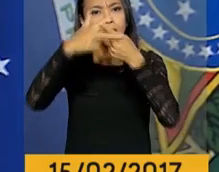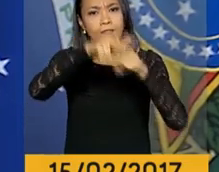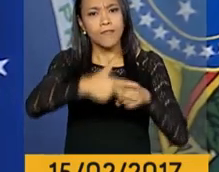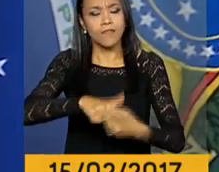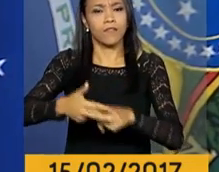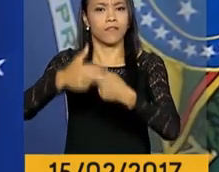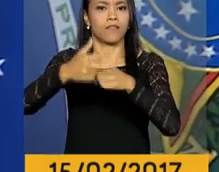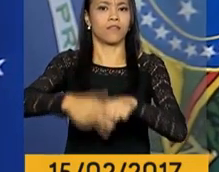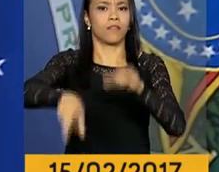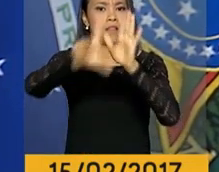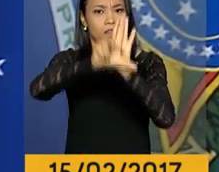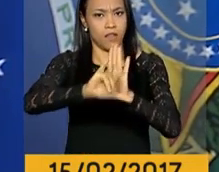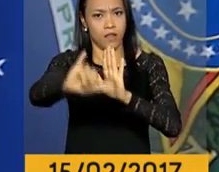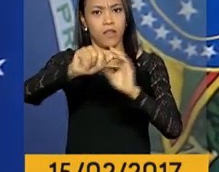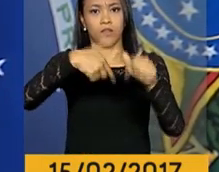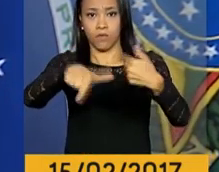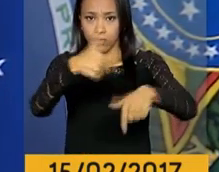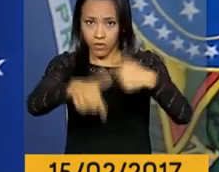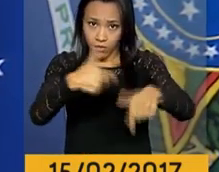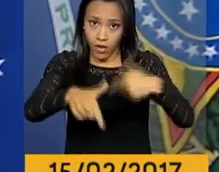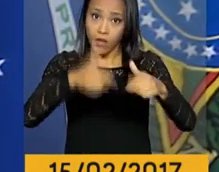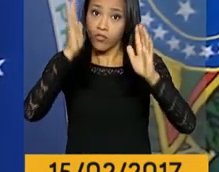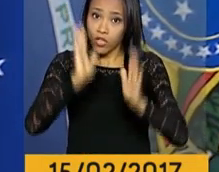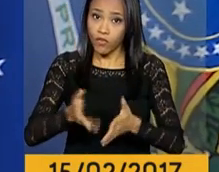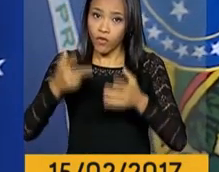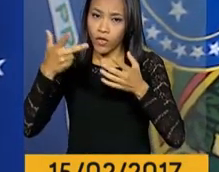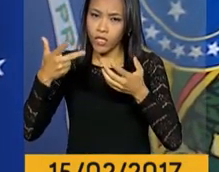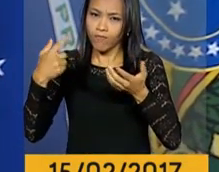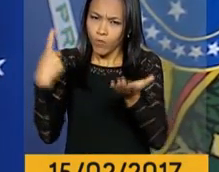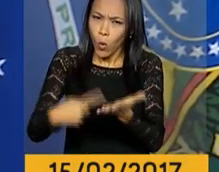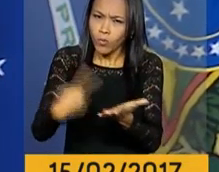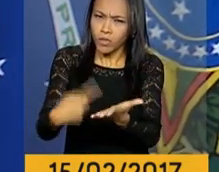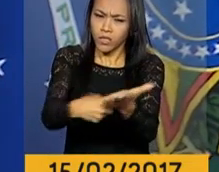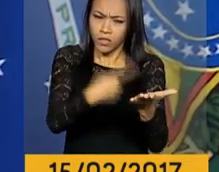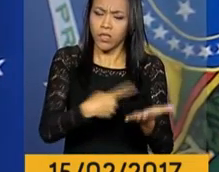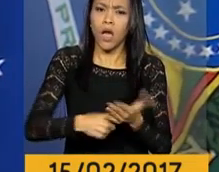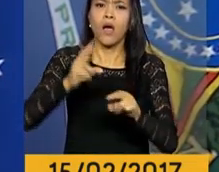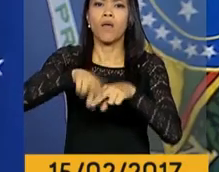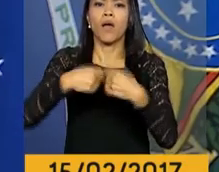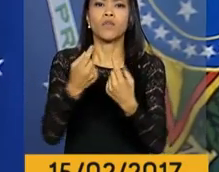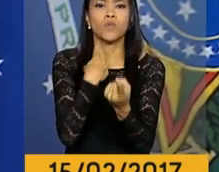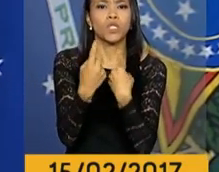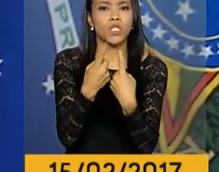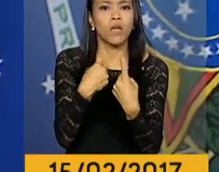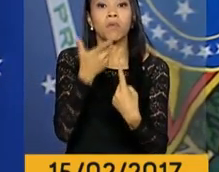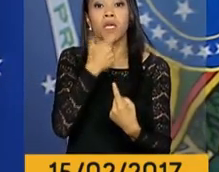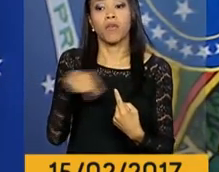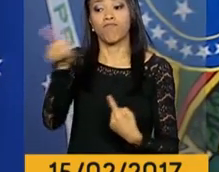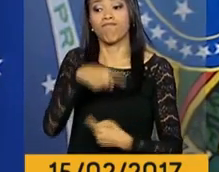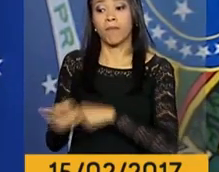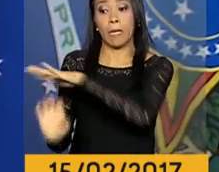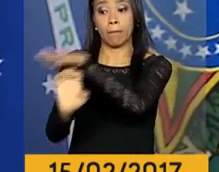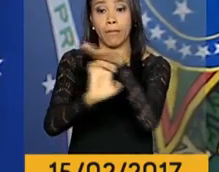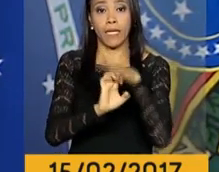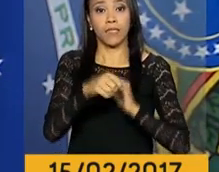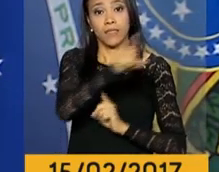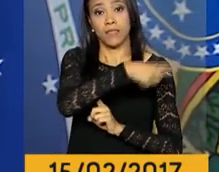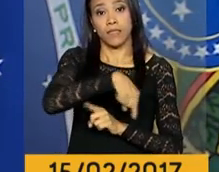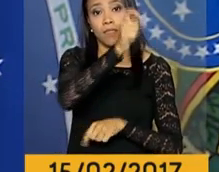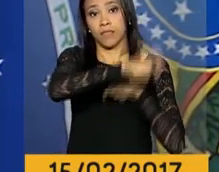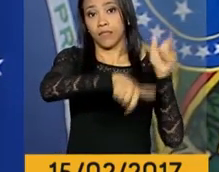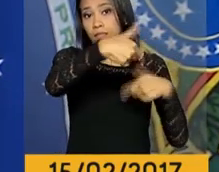é algo que foi eh eh acertado, ajustado por força do diálogo entre os empregadores e os empregados.